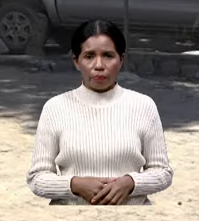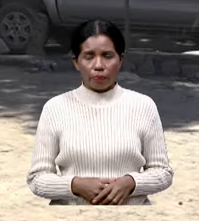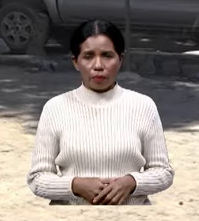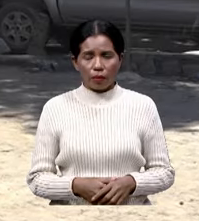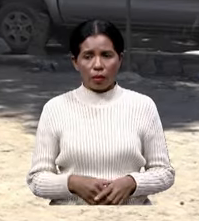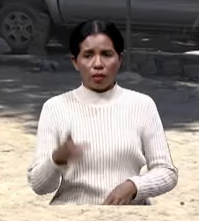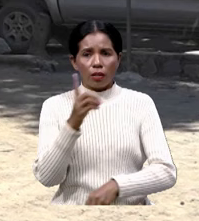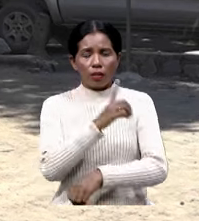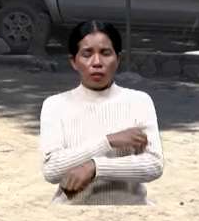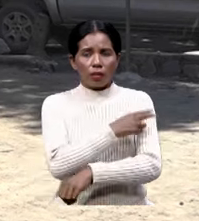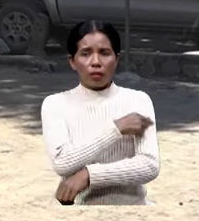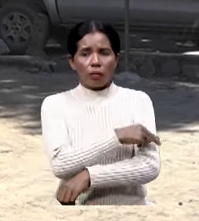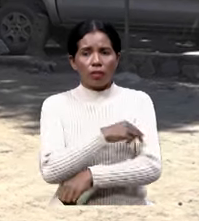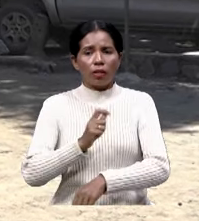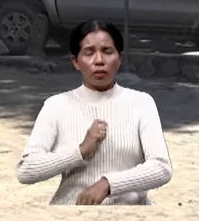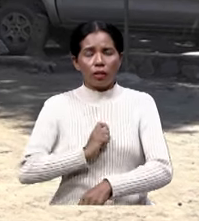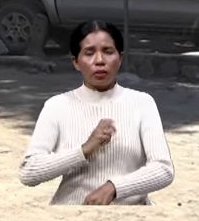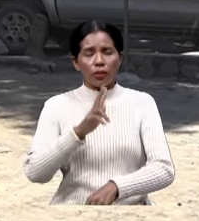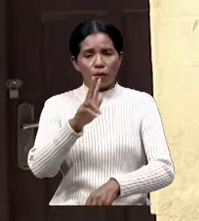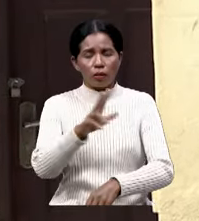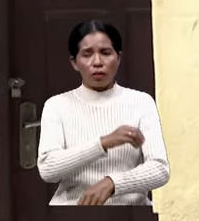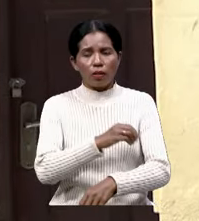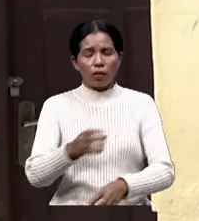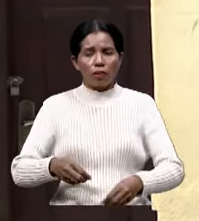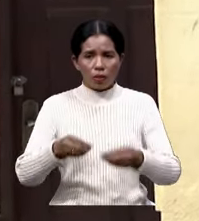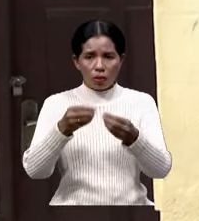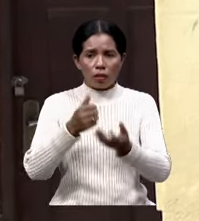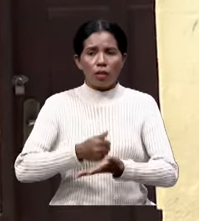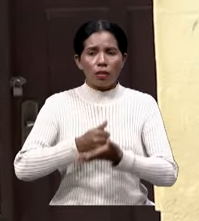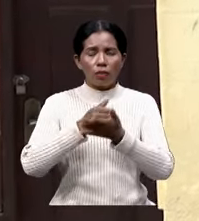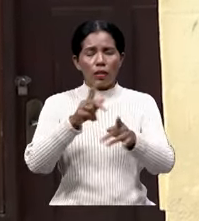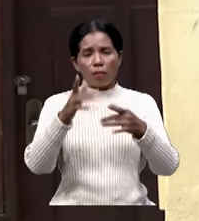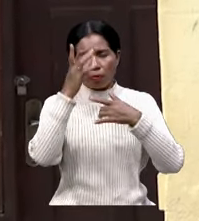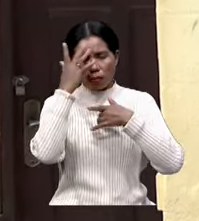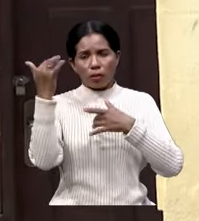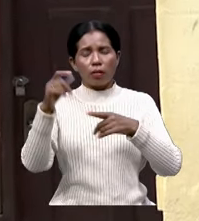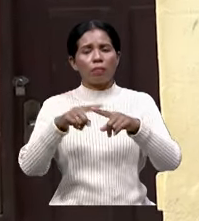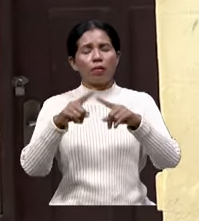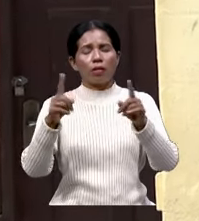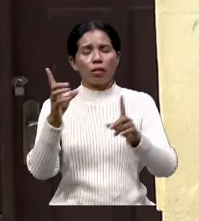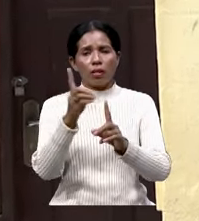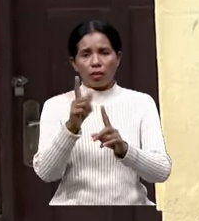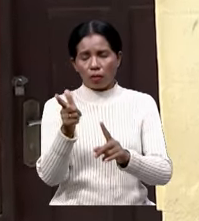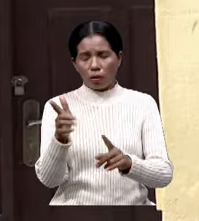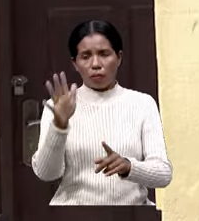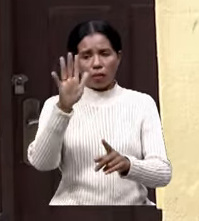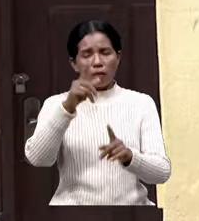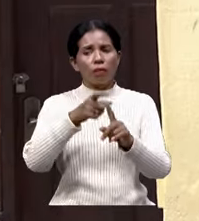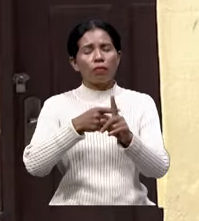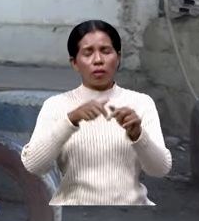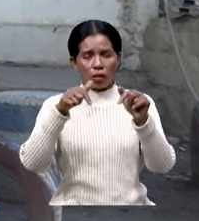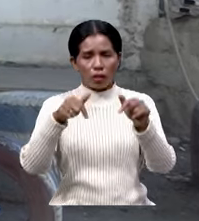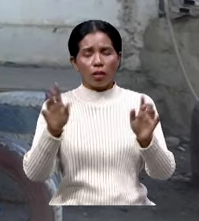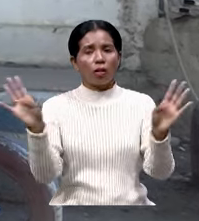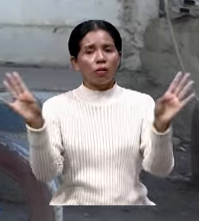Cada loron posto saúde tasitolu siempre funciona o difo atendimiento ba paciente sira mai be iha loron ruanulu resen lima fulang ne o